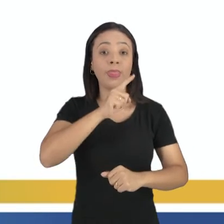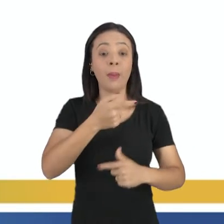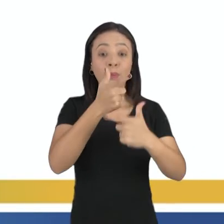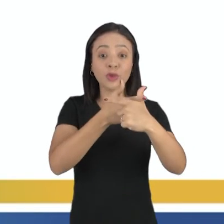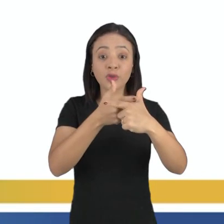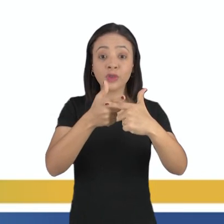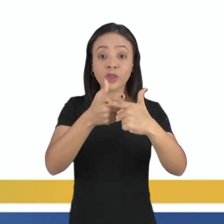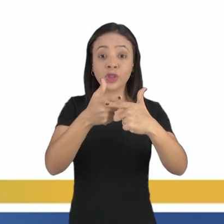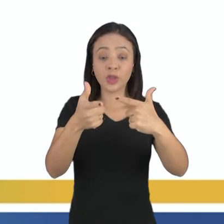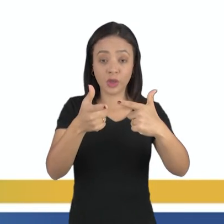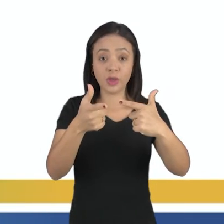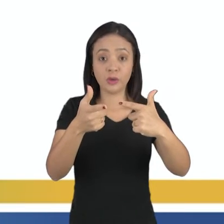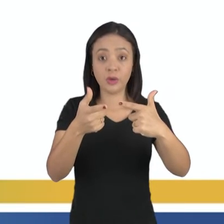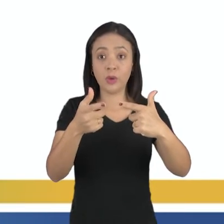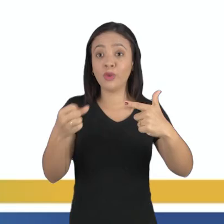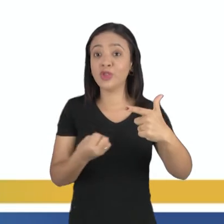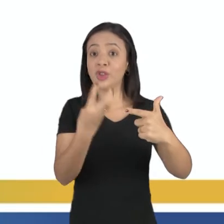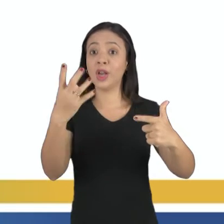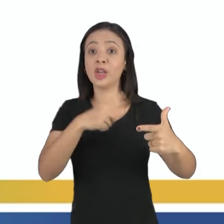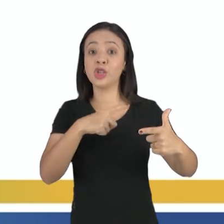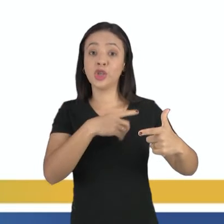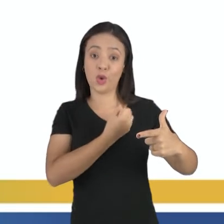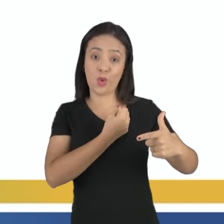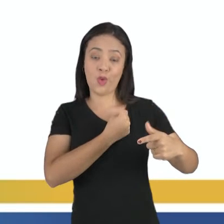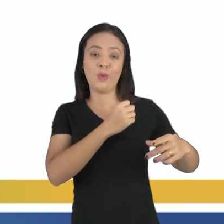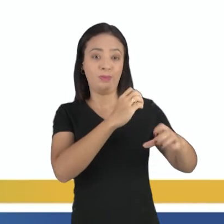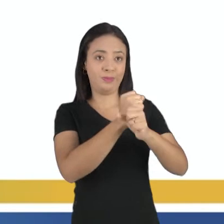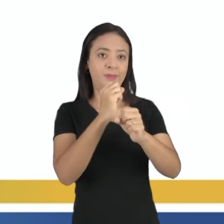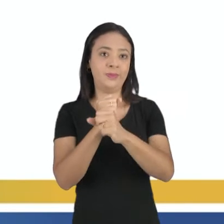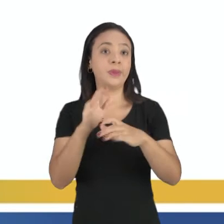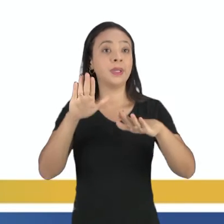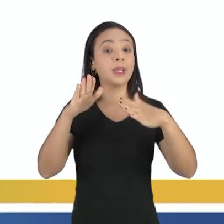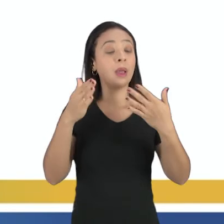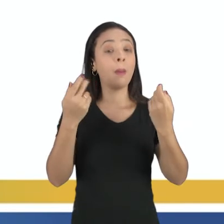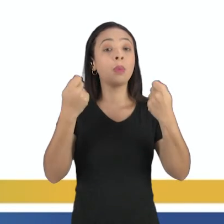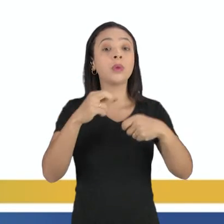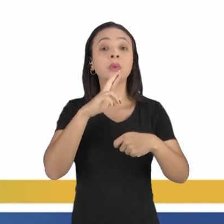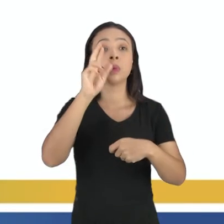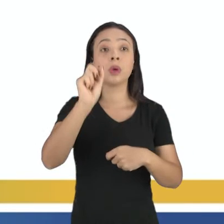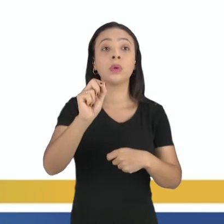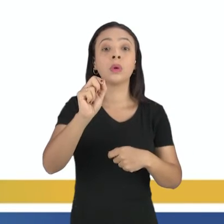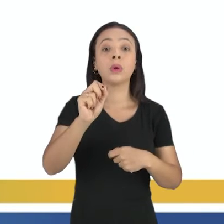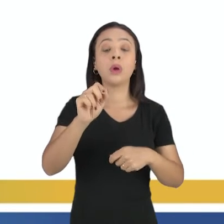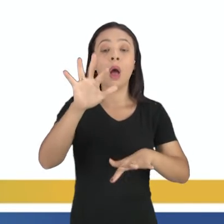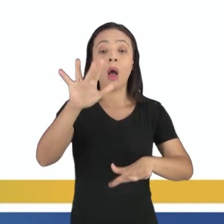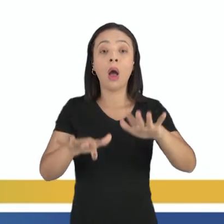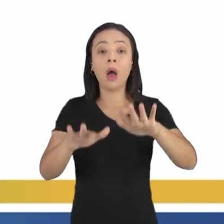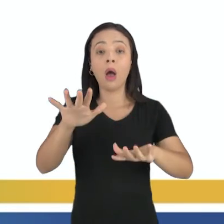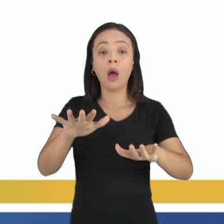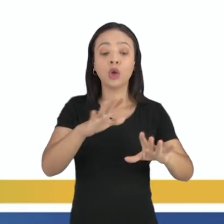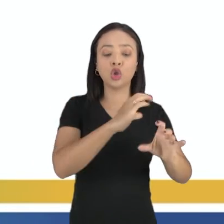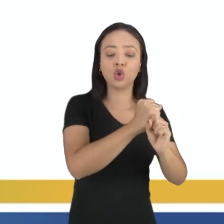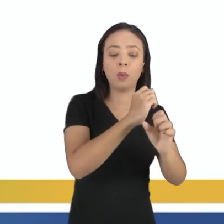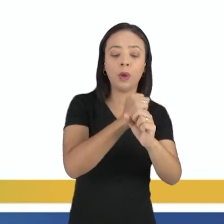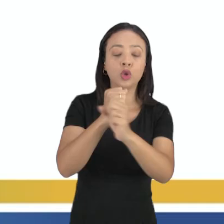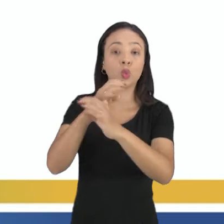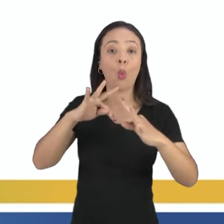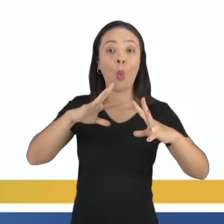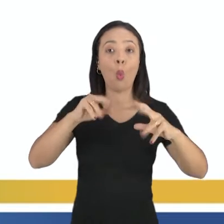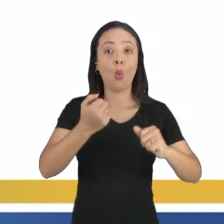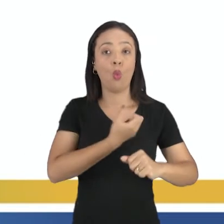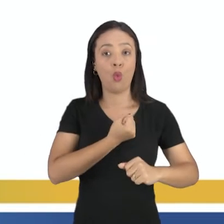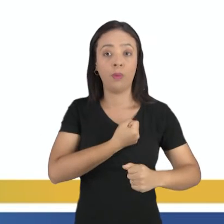quantidade de números somados. Então, podemos afirmar que a média vai ser dada aí pelo somatório de todos